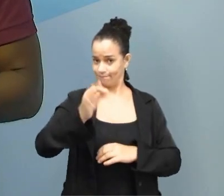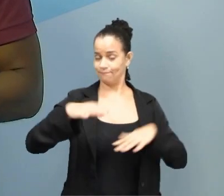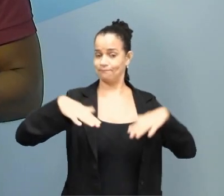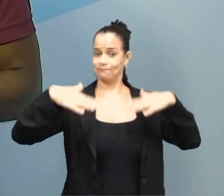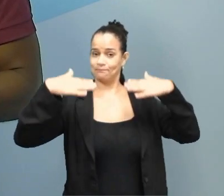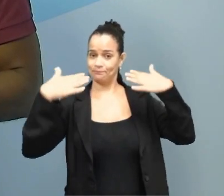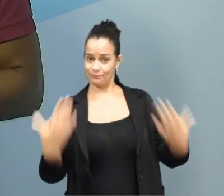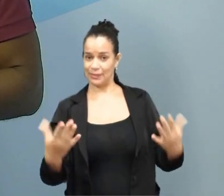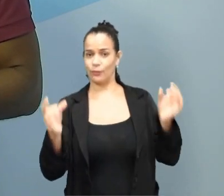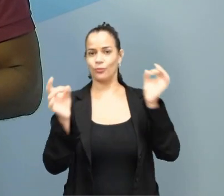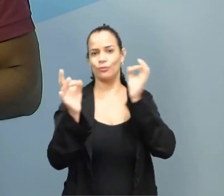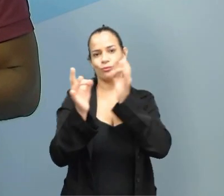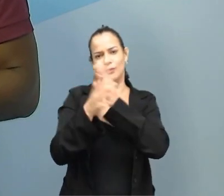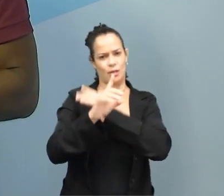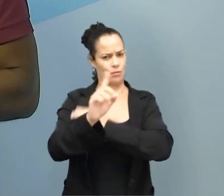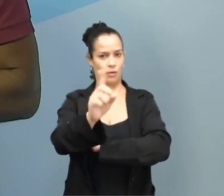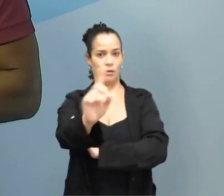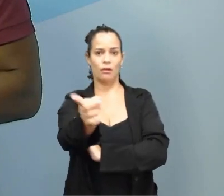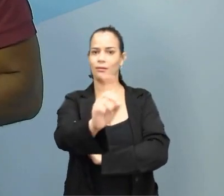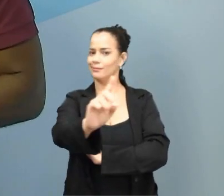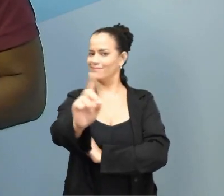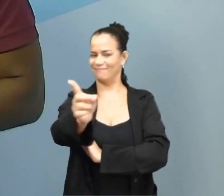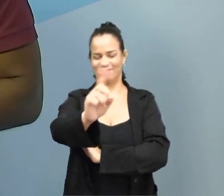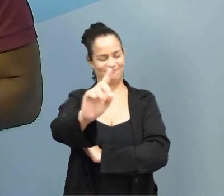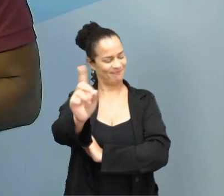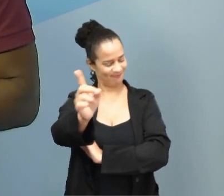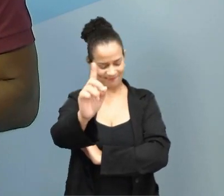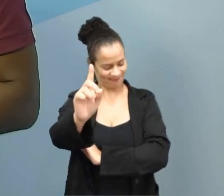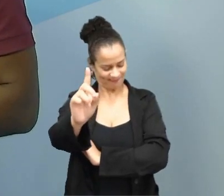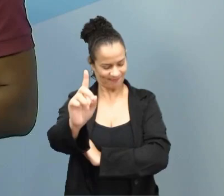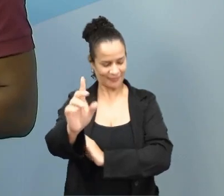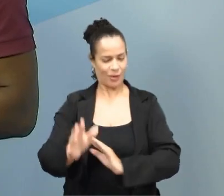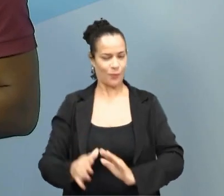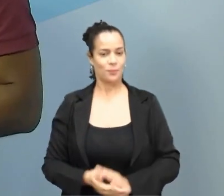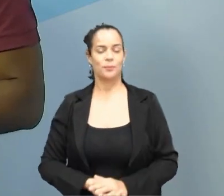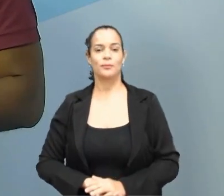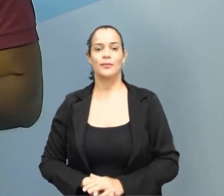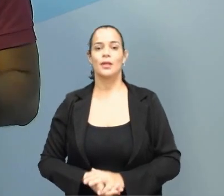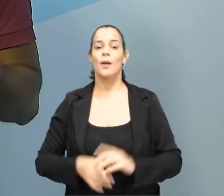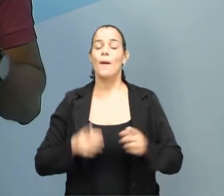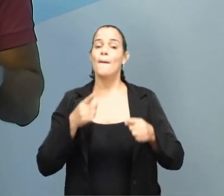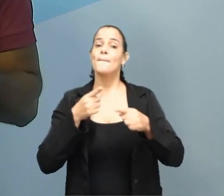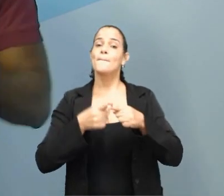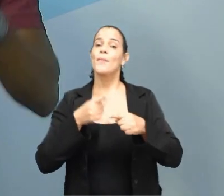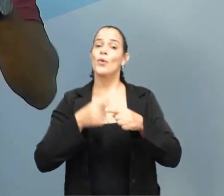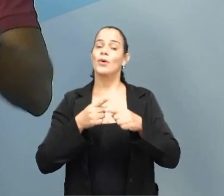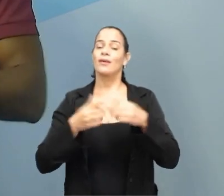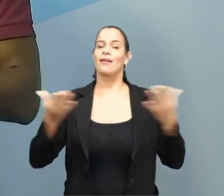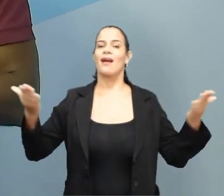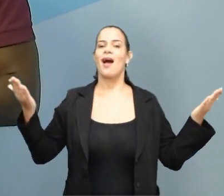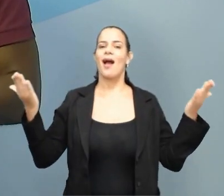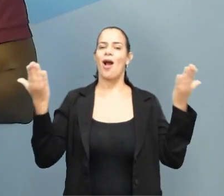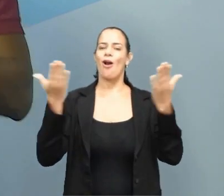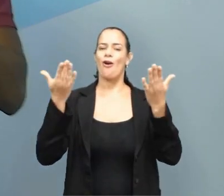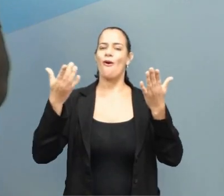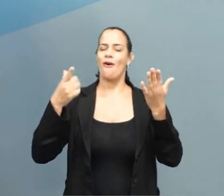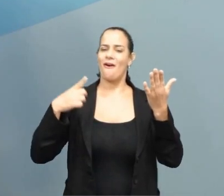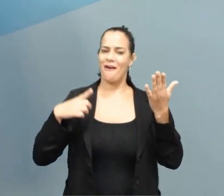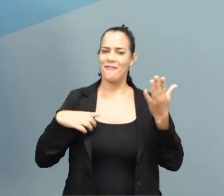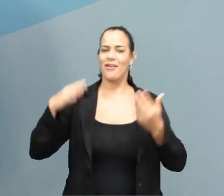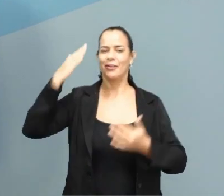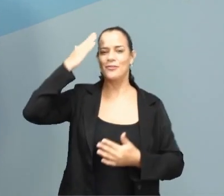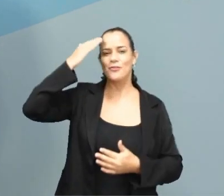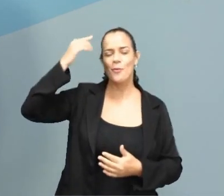é, acabou por aí? Não, pessoal, a gente não acabou por aí não. Porque agora vem aquele